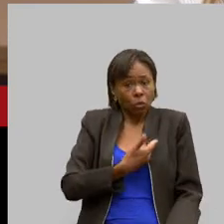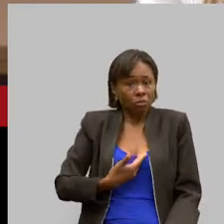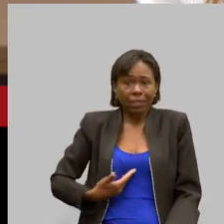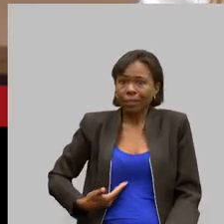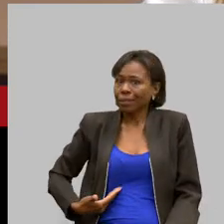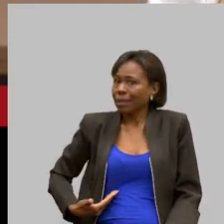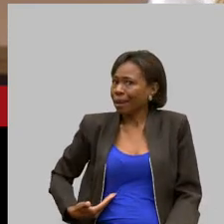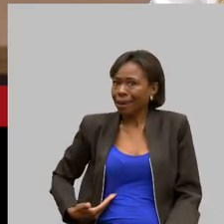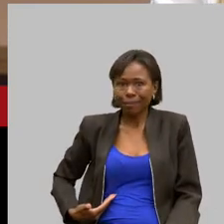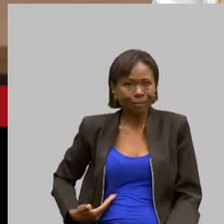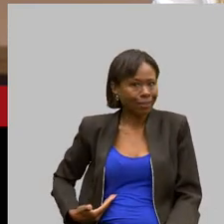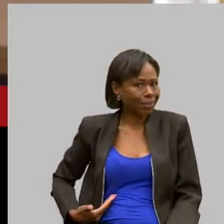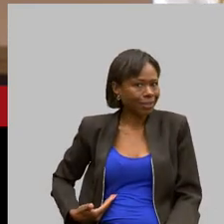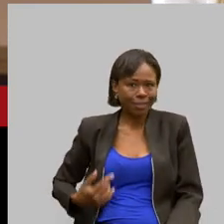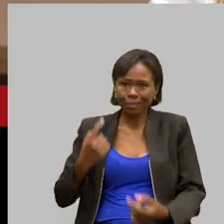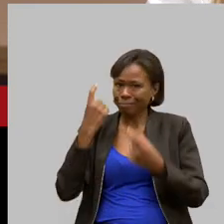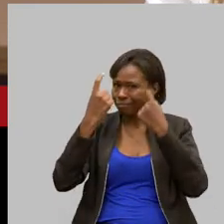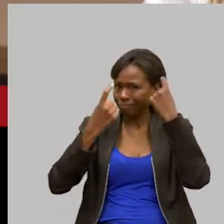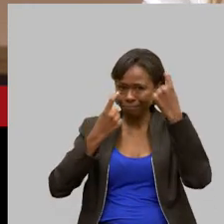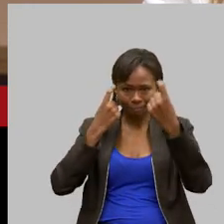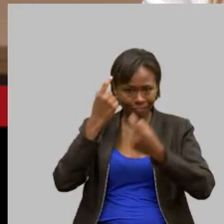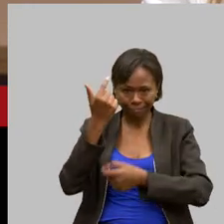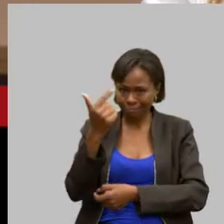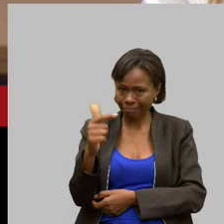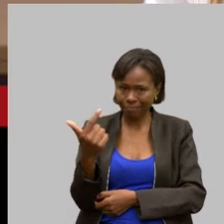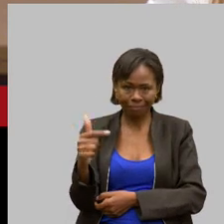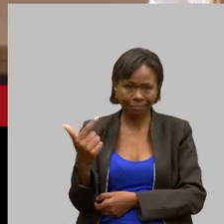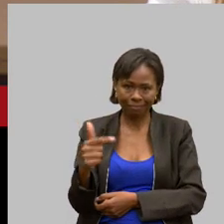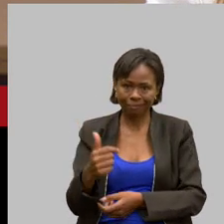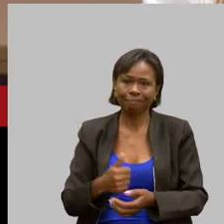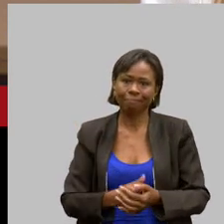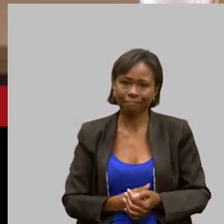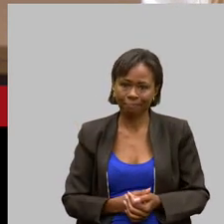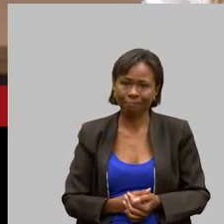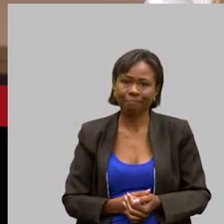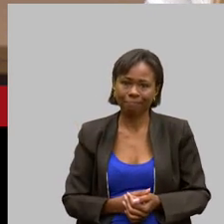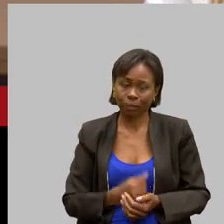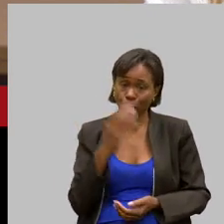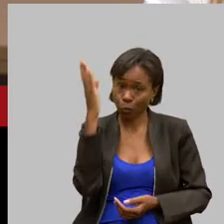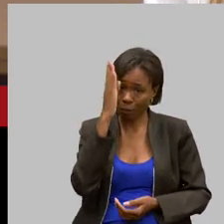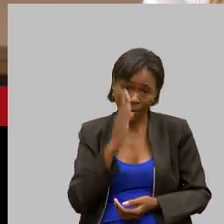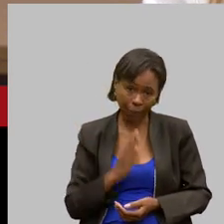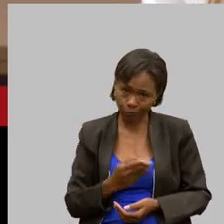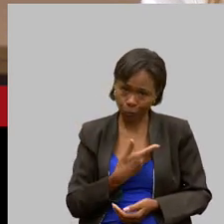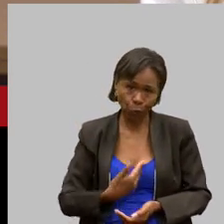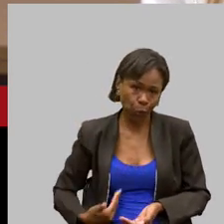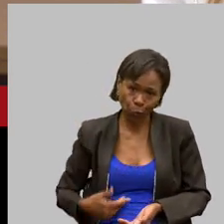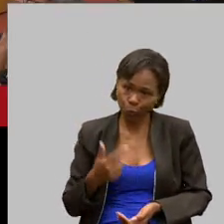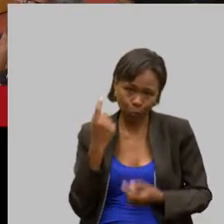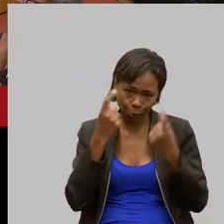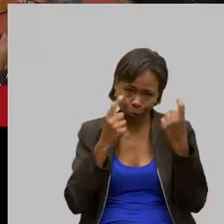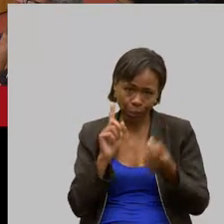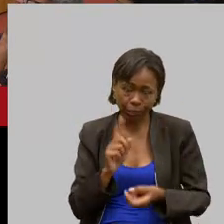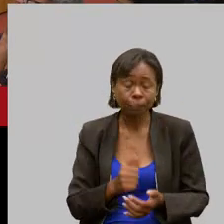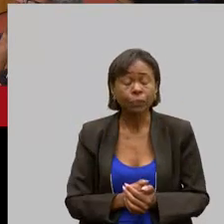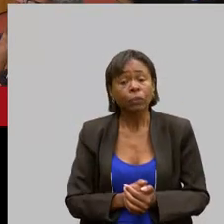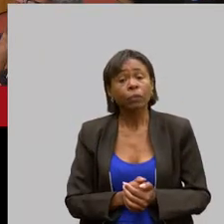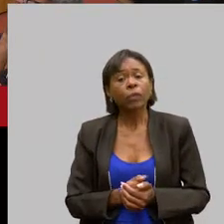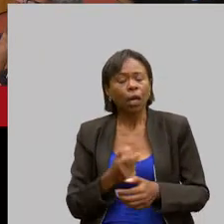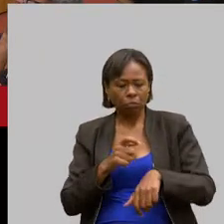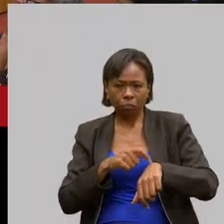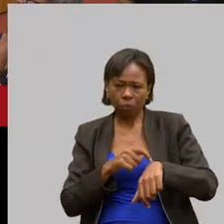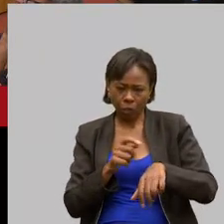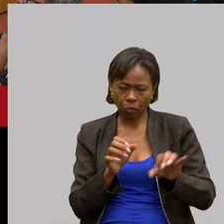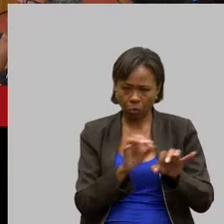não está se preocupando então Eh queria finalizar aqui que o meu tempo já acabou mas fazendo